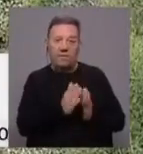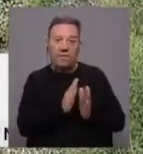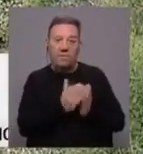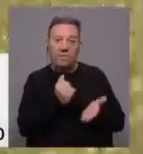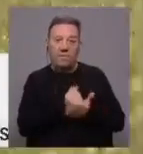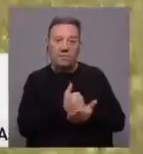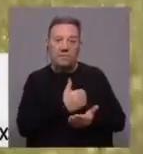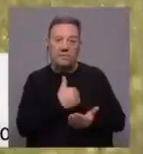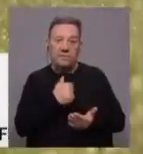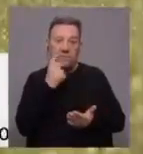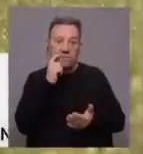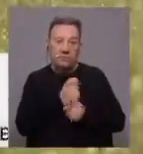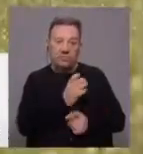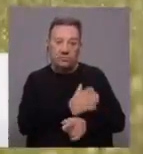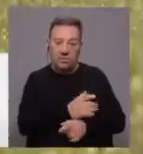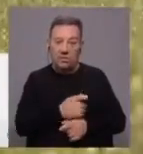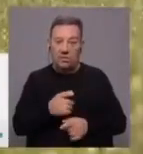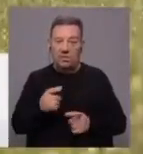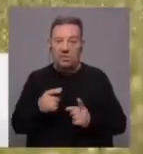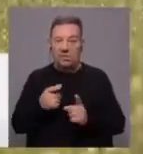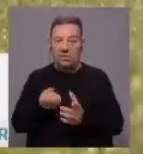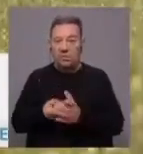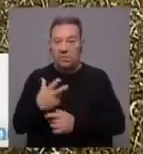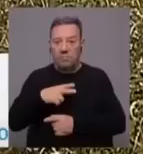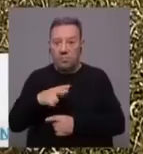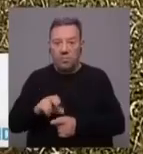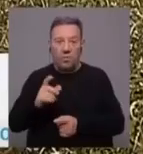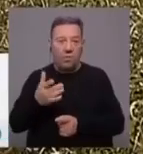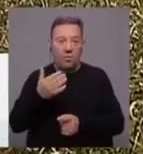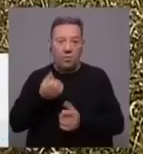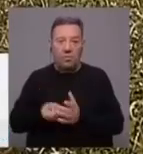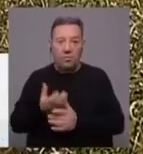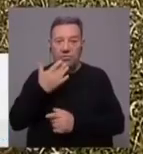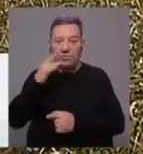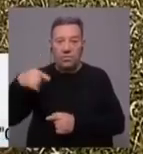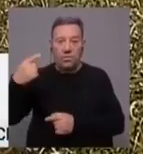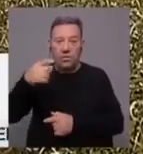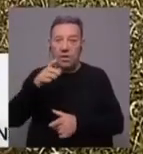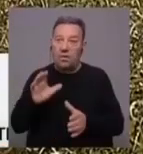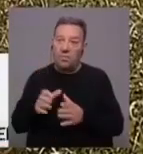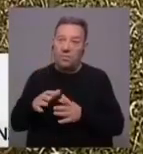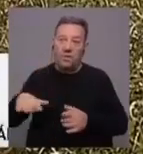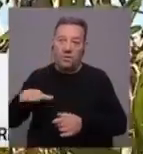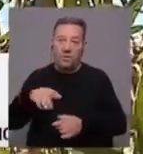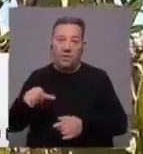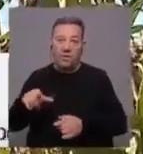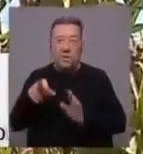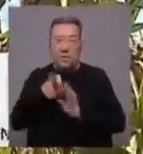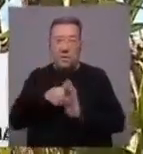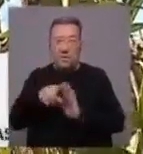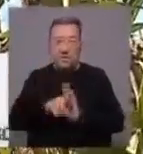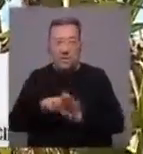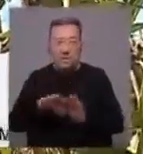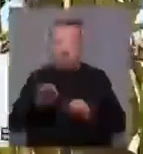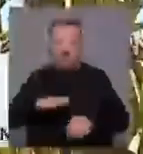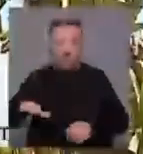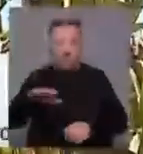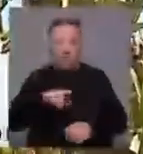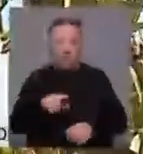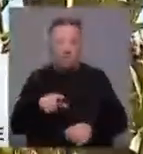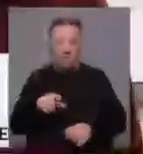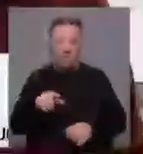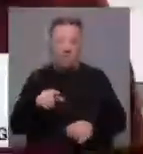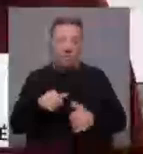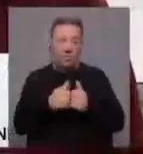fitossanitária sejam elas de origem portuguesa sejam elas de outro país da comunidade onde as regras são iguais para todos os países